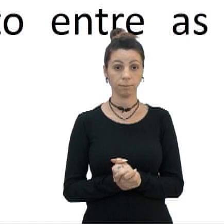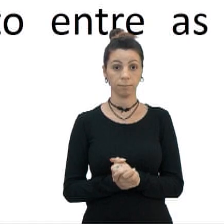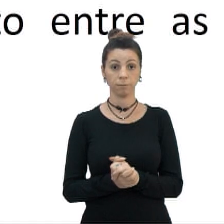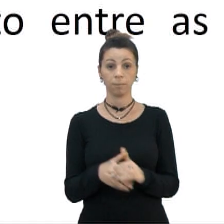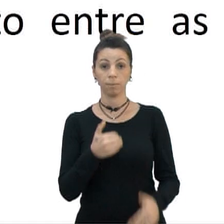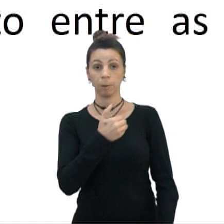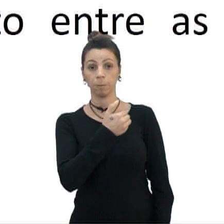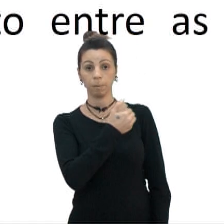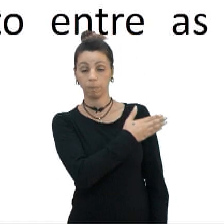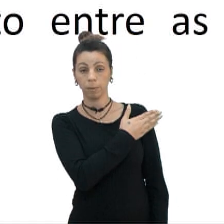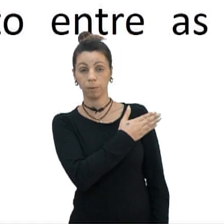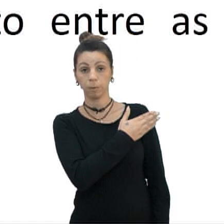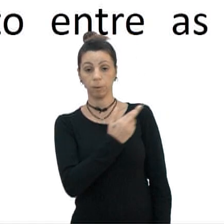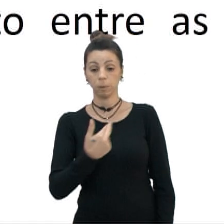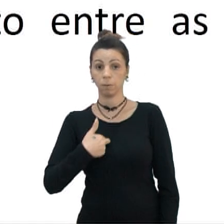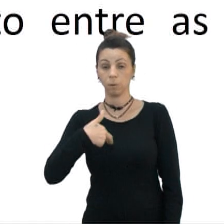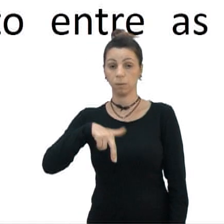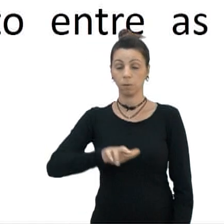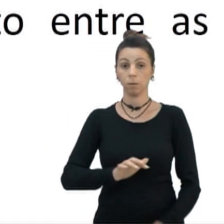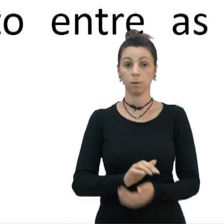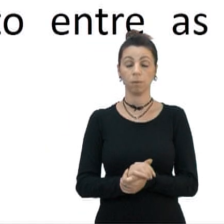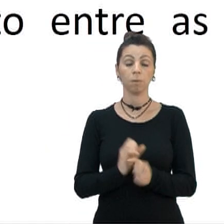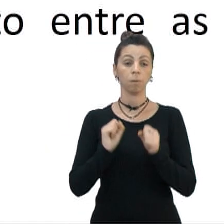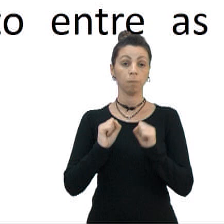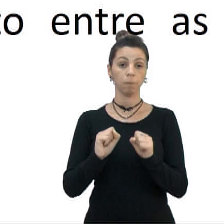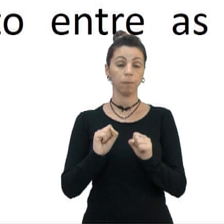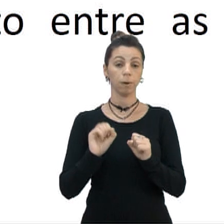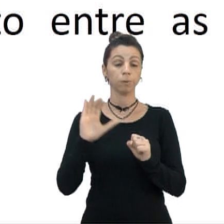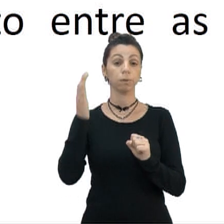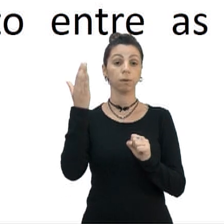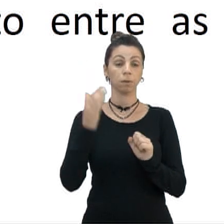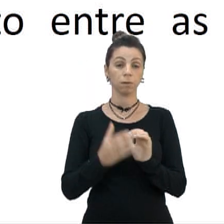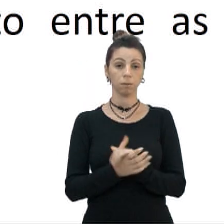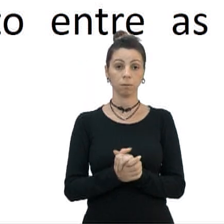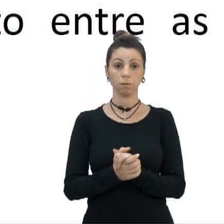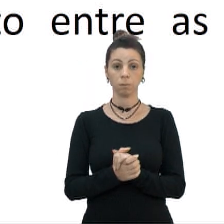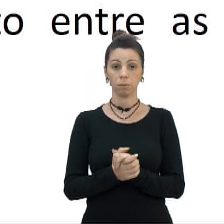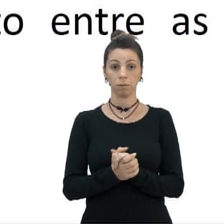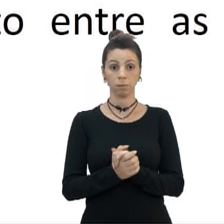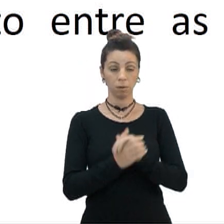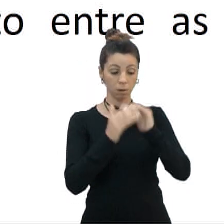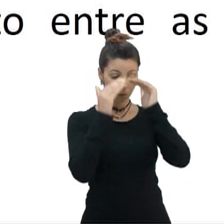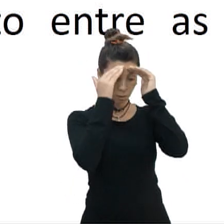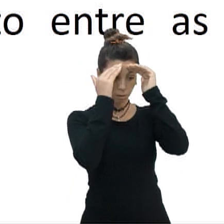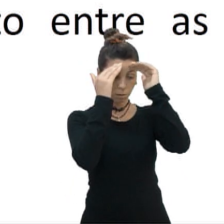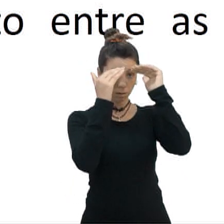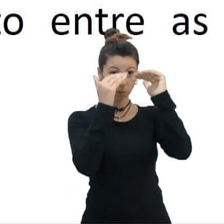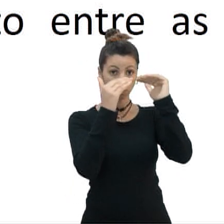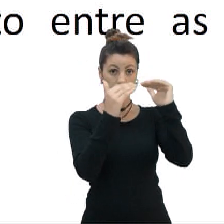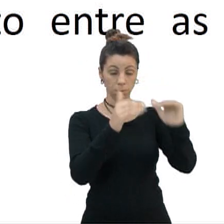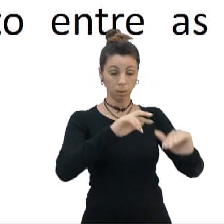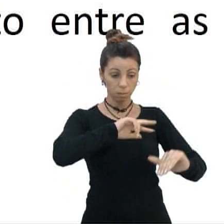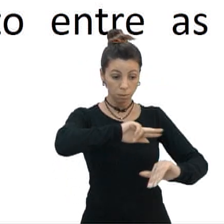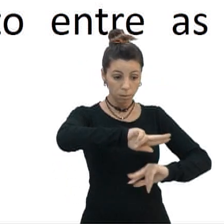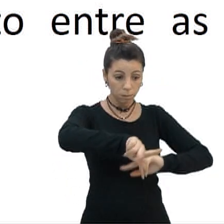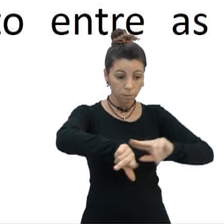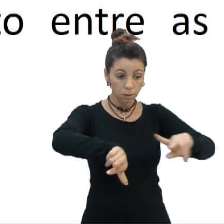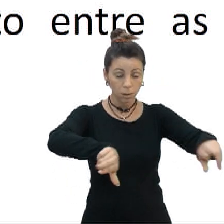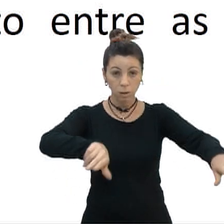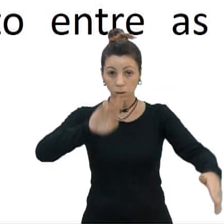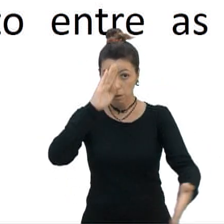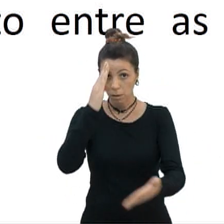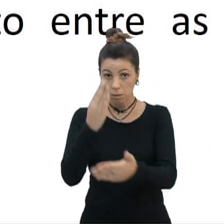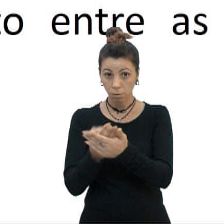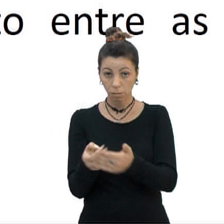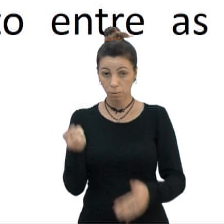intolerância religiosa pode gerar, letra A, respeito aos mais diferentes credos e culturas?